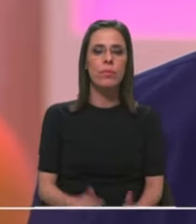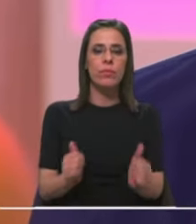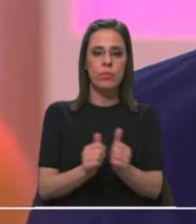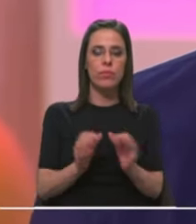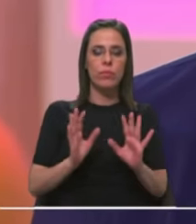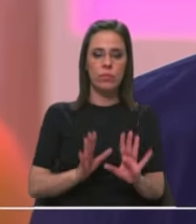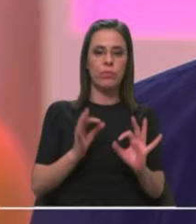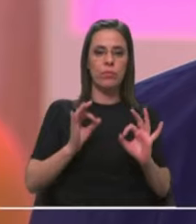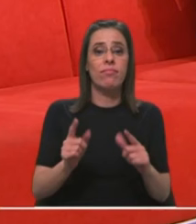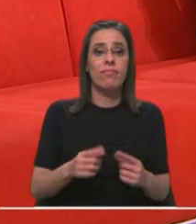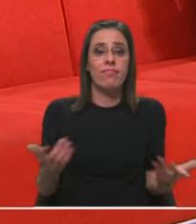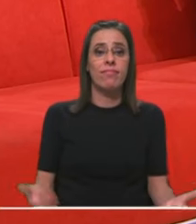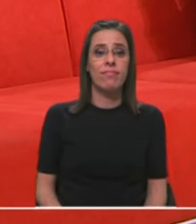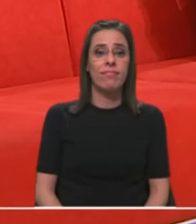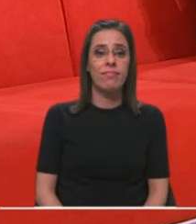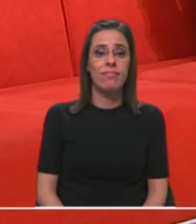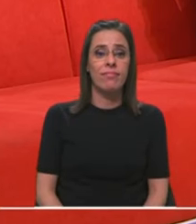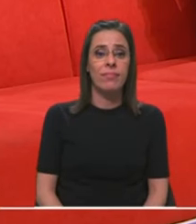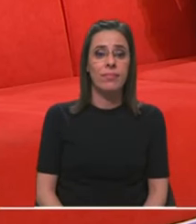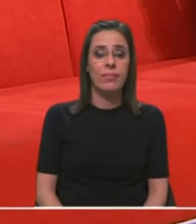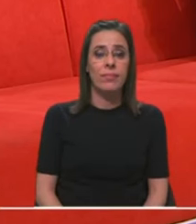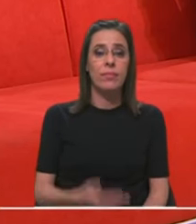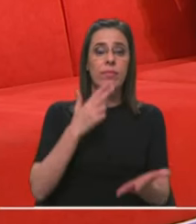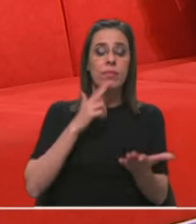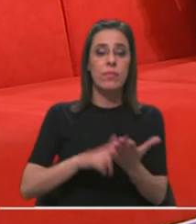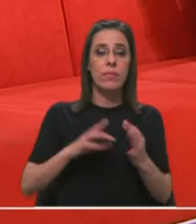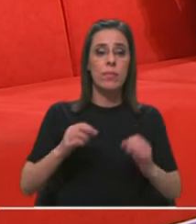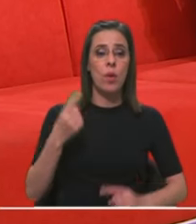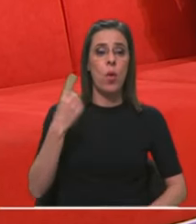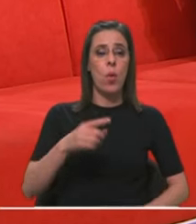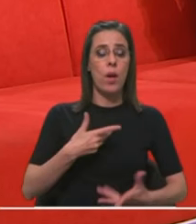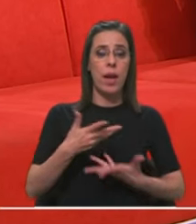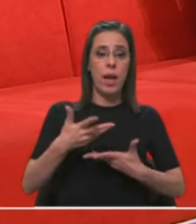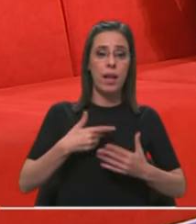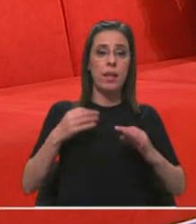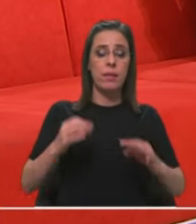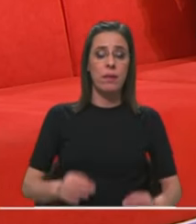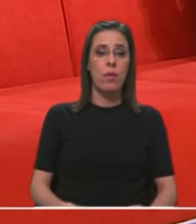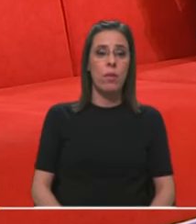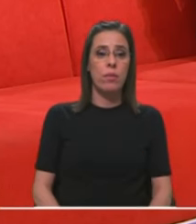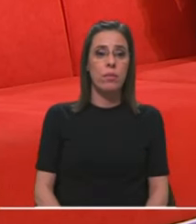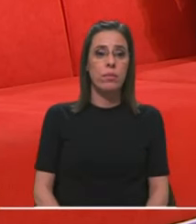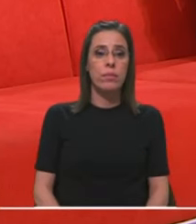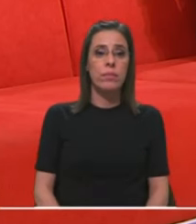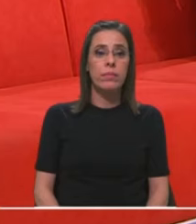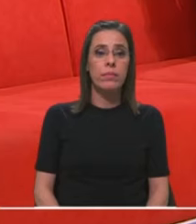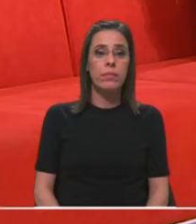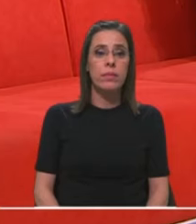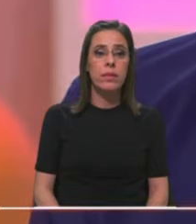coisa. Pronto, não a nego. Na verdade, a única relação que eu tive